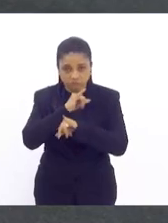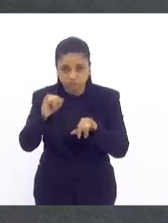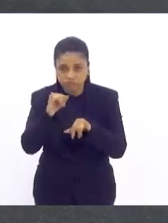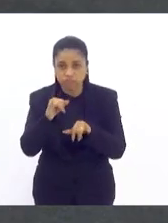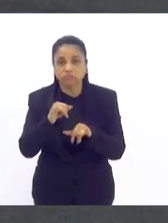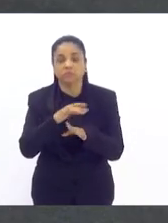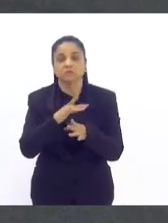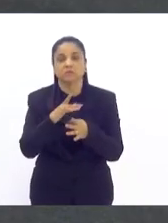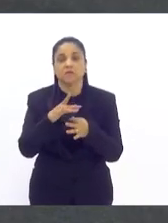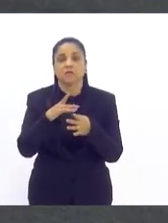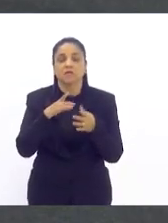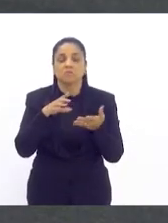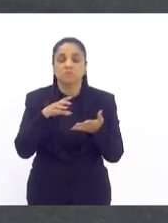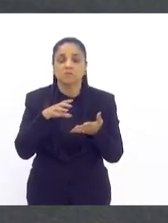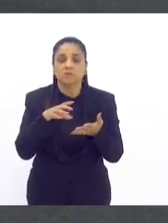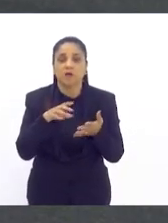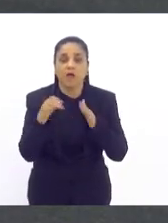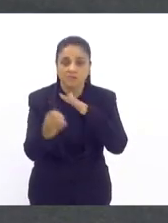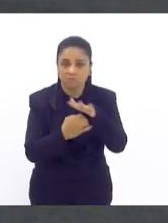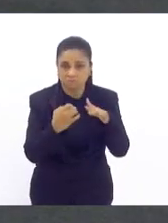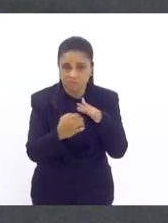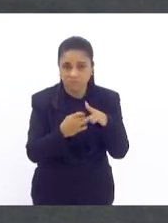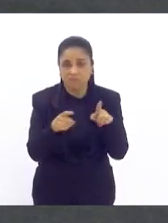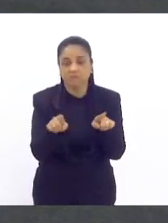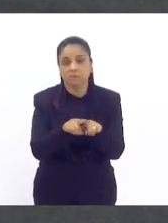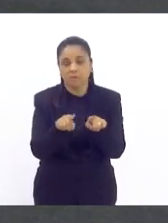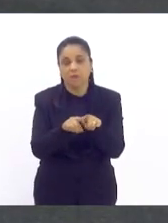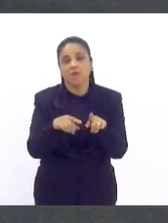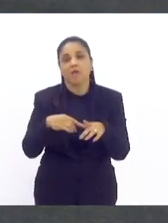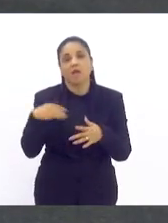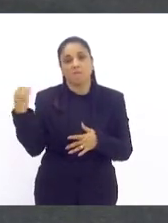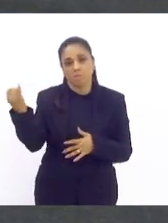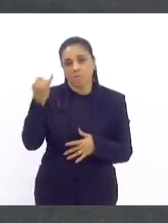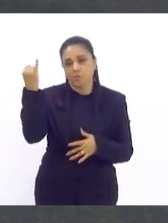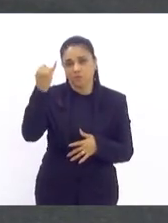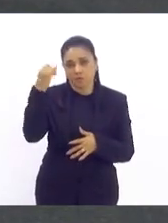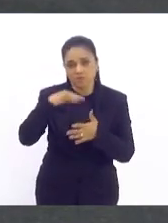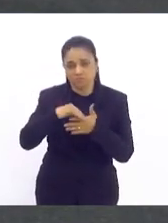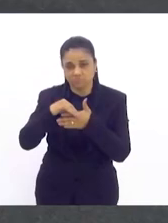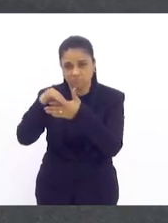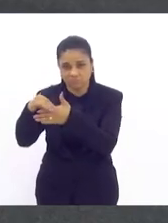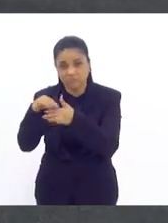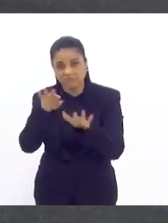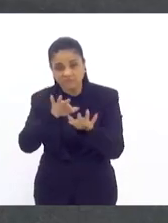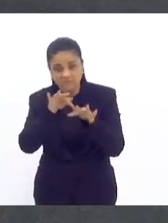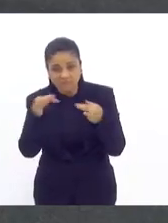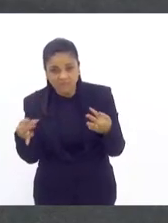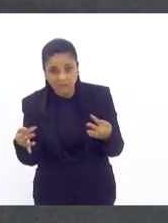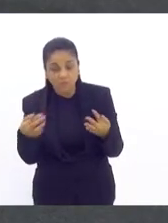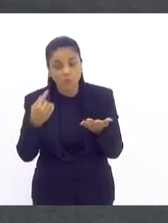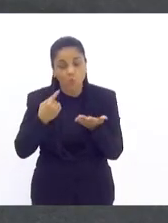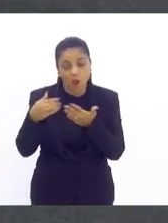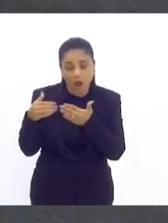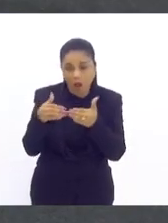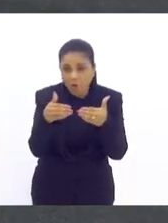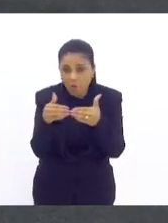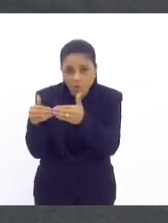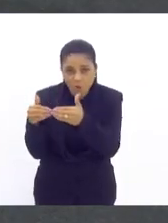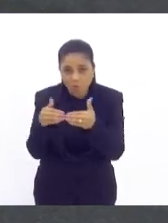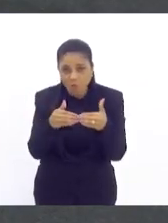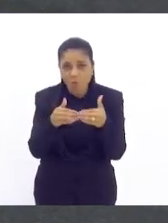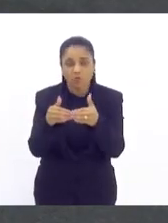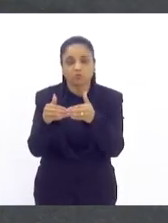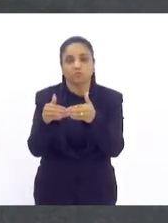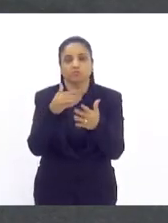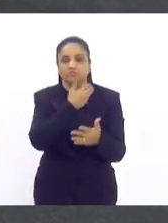Berg Reis é de extrema importância então peço que agora encaminhado com a medicação simples a gente possa ter aí um acordo entre as esferas de poder